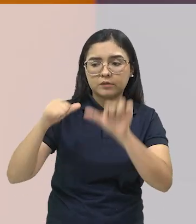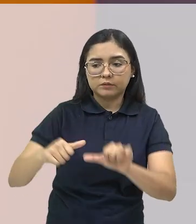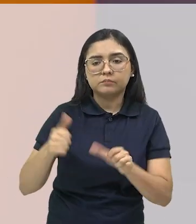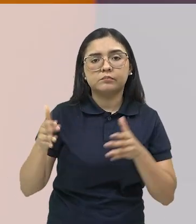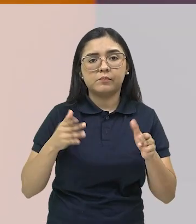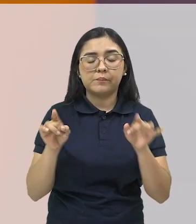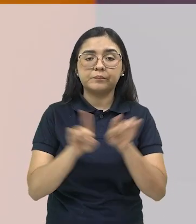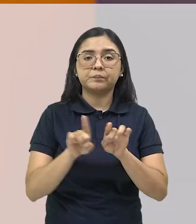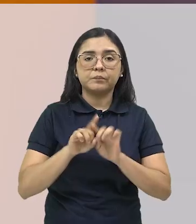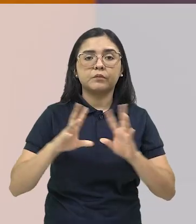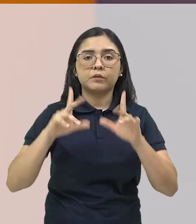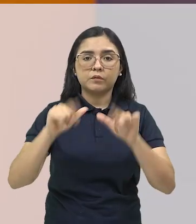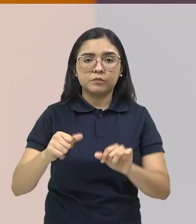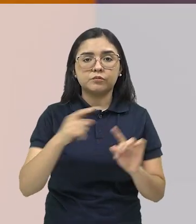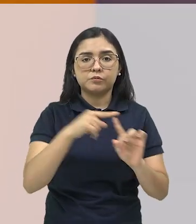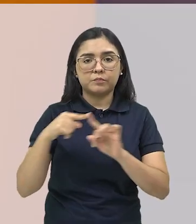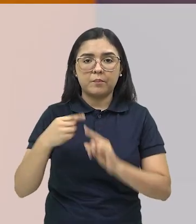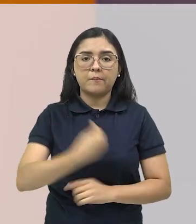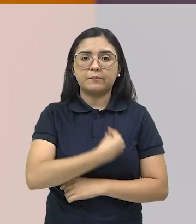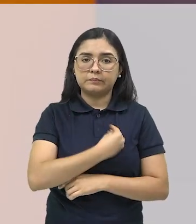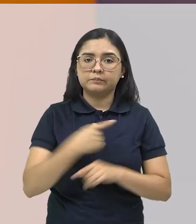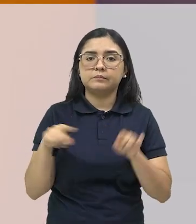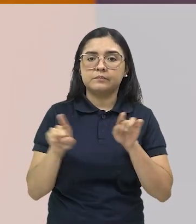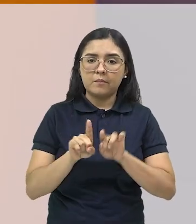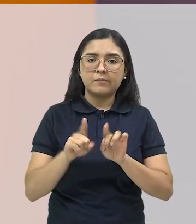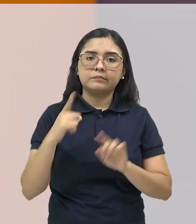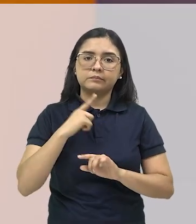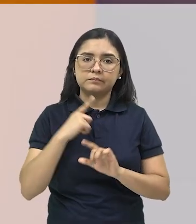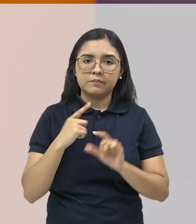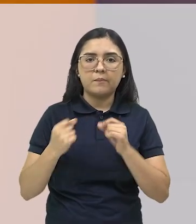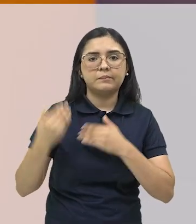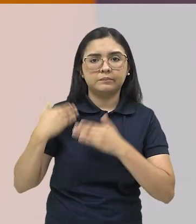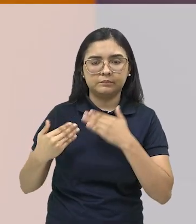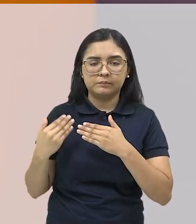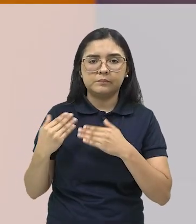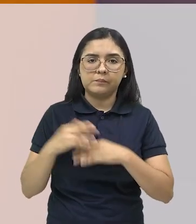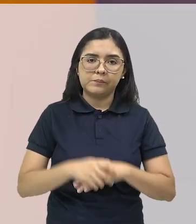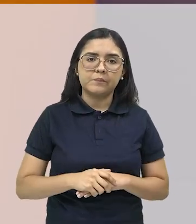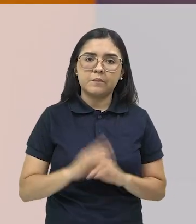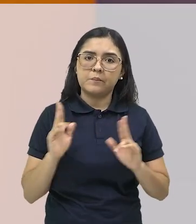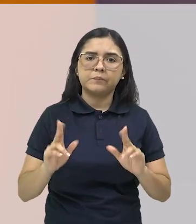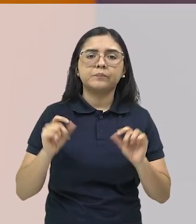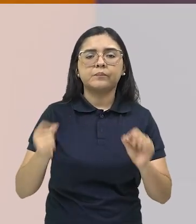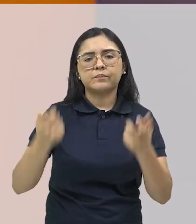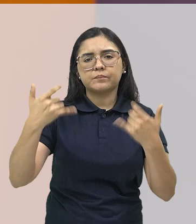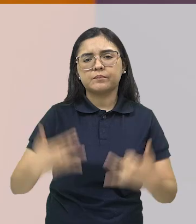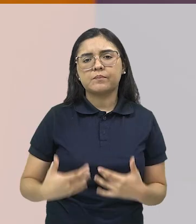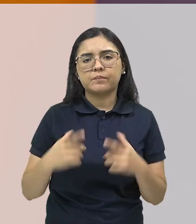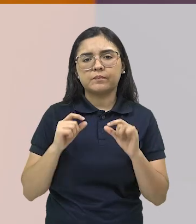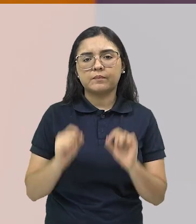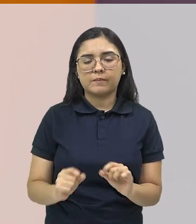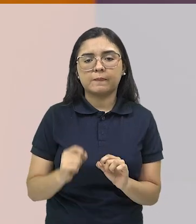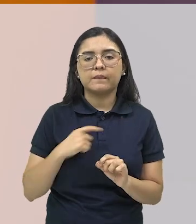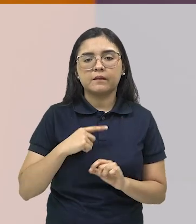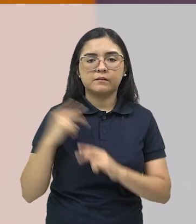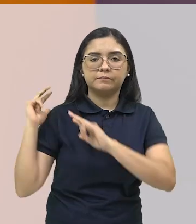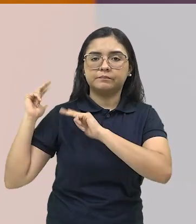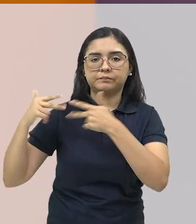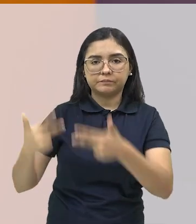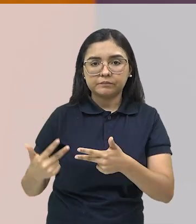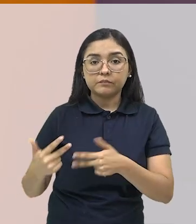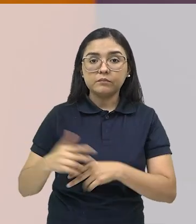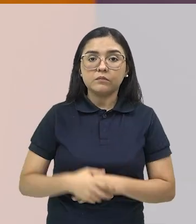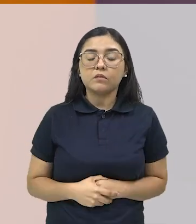que todas as espécies possuem um ancestral comum. Darwin conseguiu explicar essas mudanças por meio da seleção